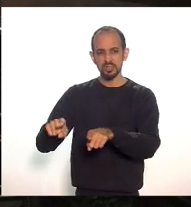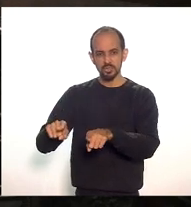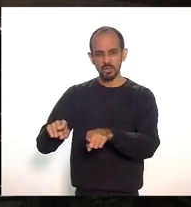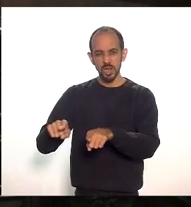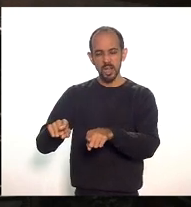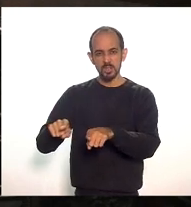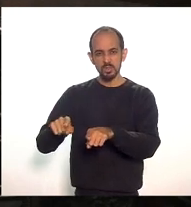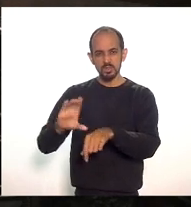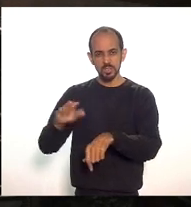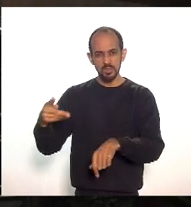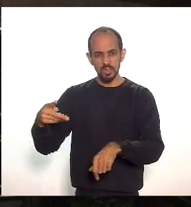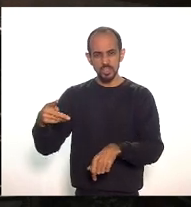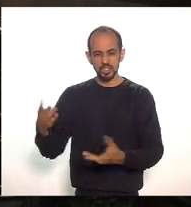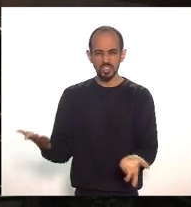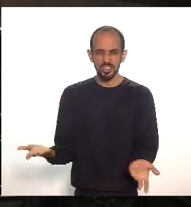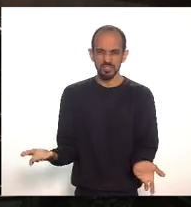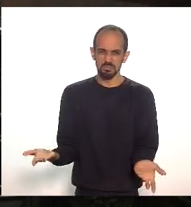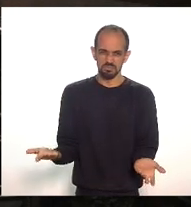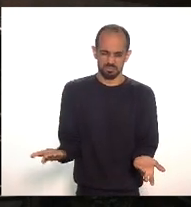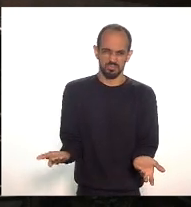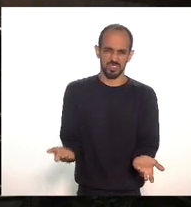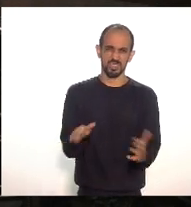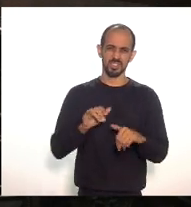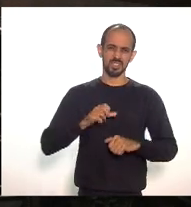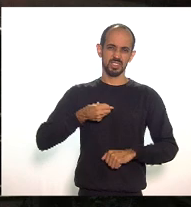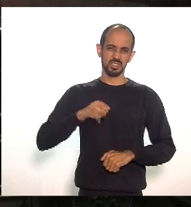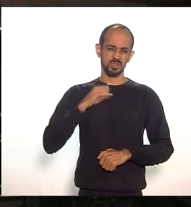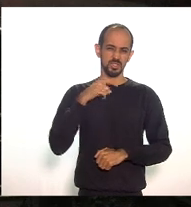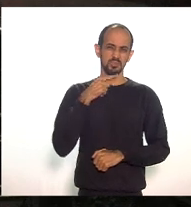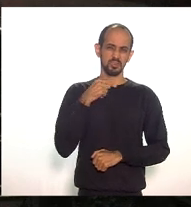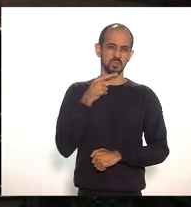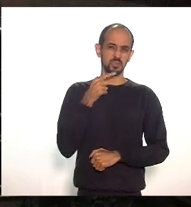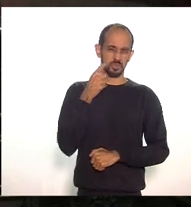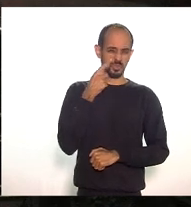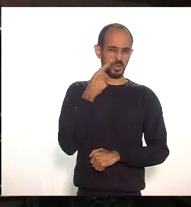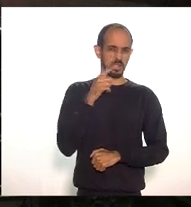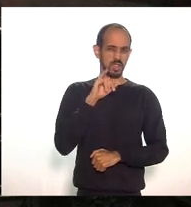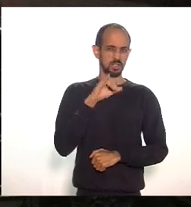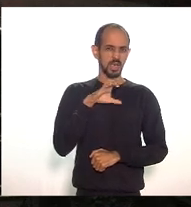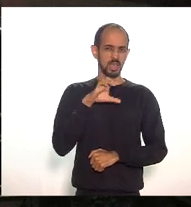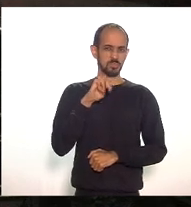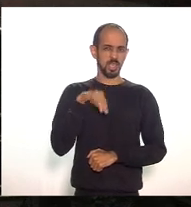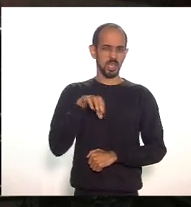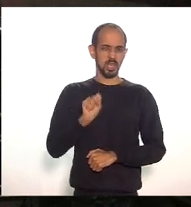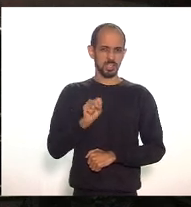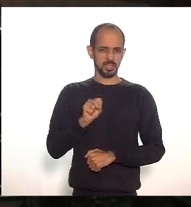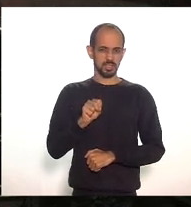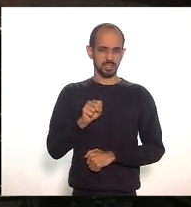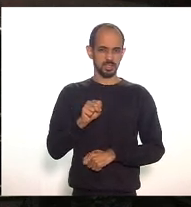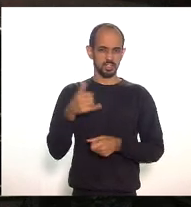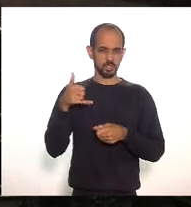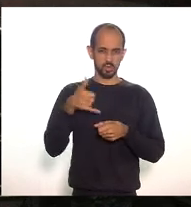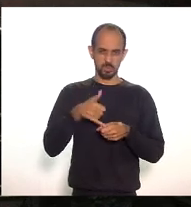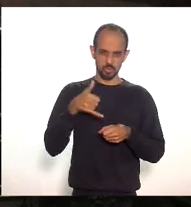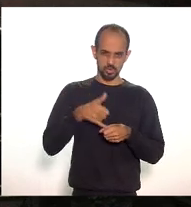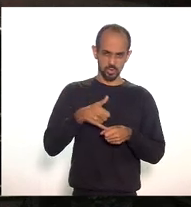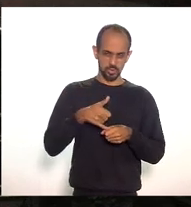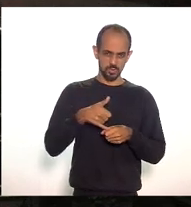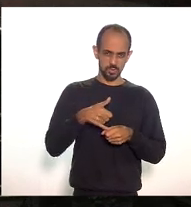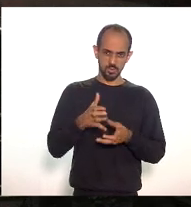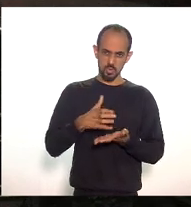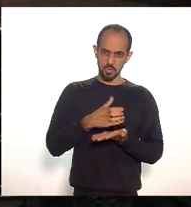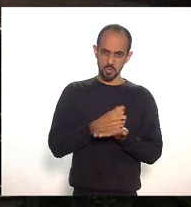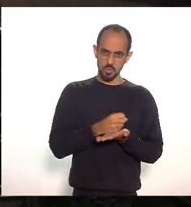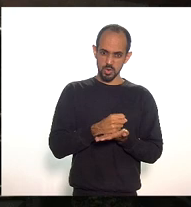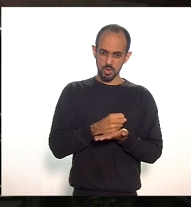devidas proporções considerando ICMS e ICMS combustível arrecadação de impostos federais Santa